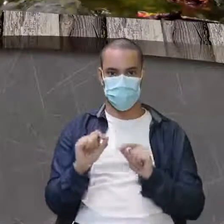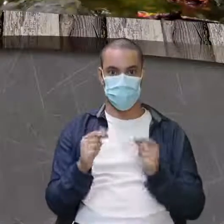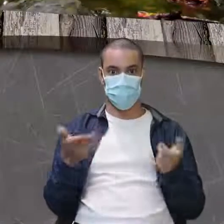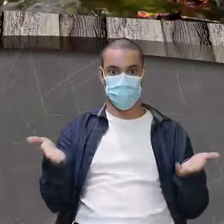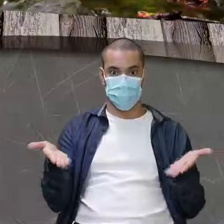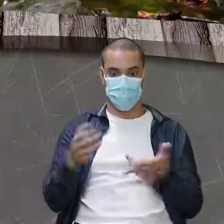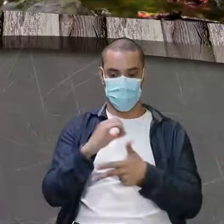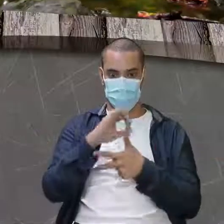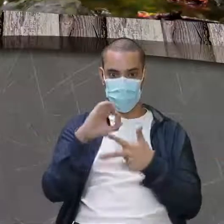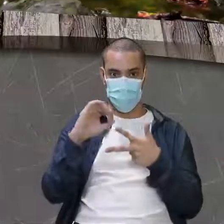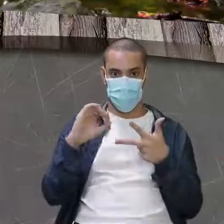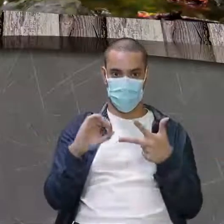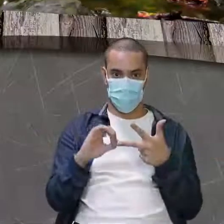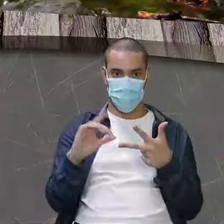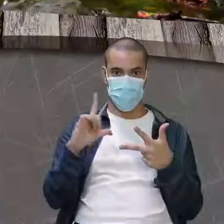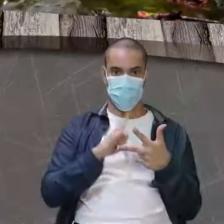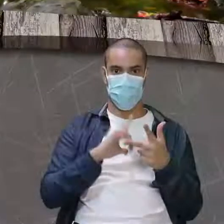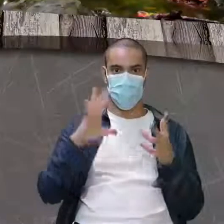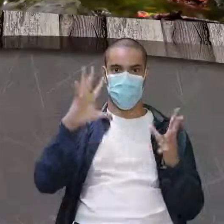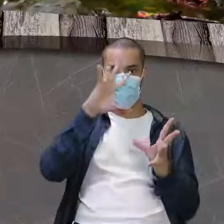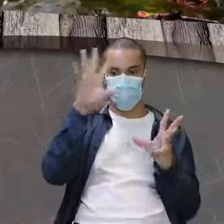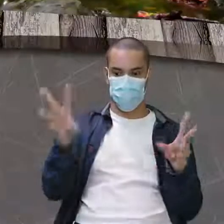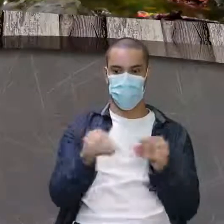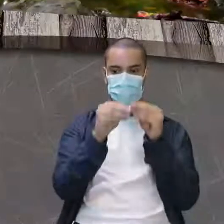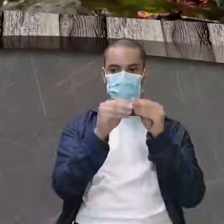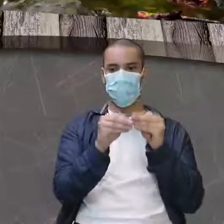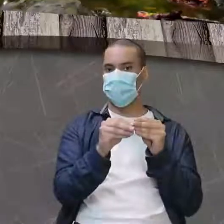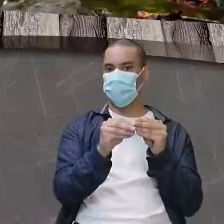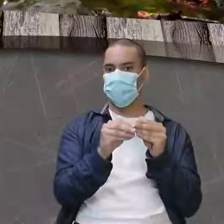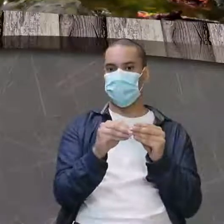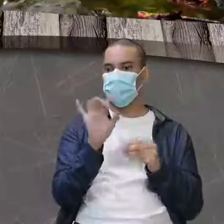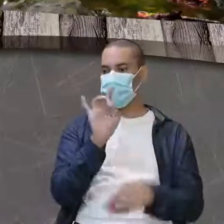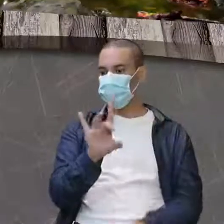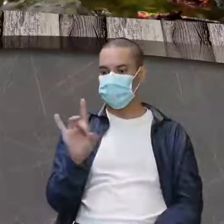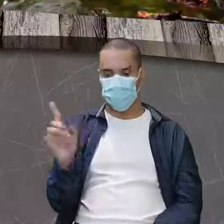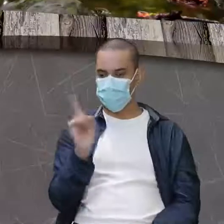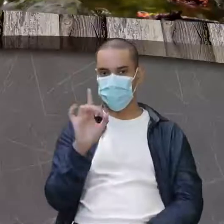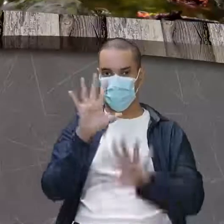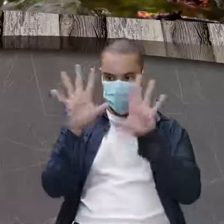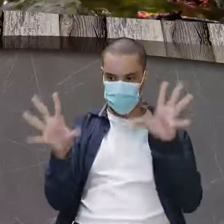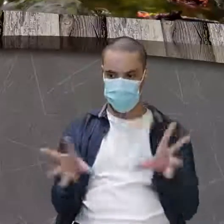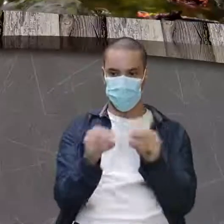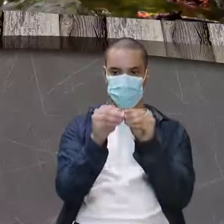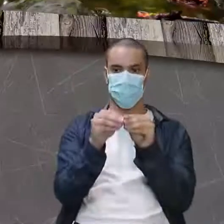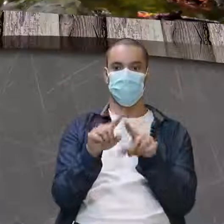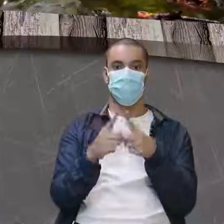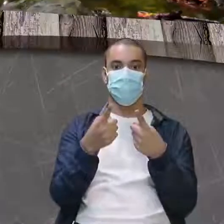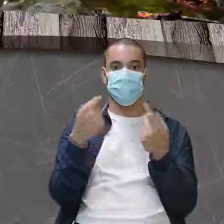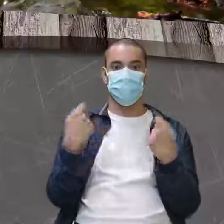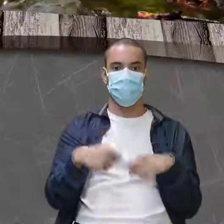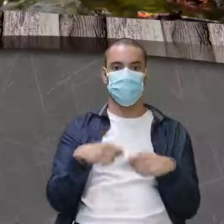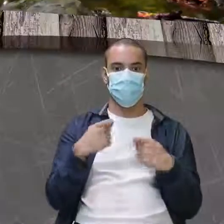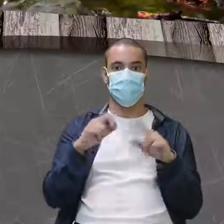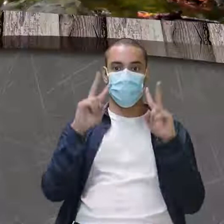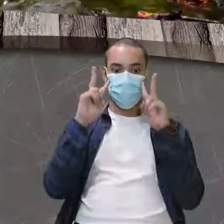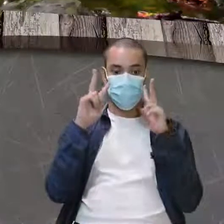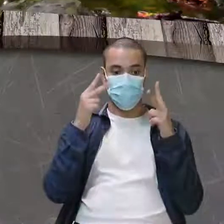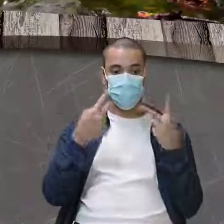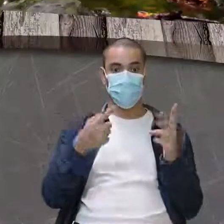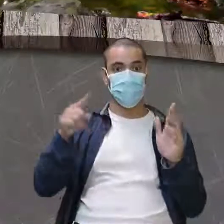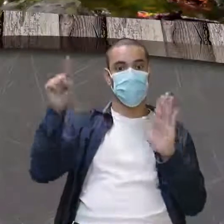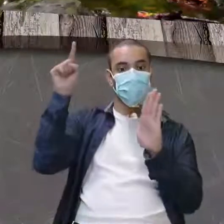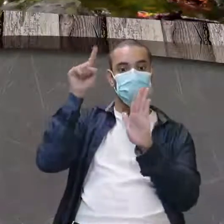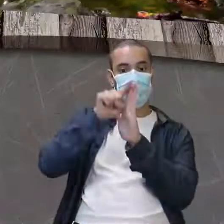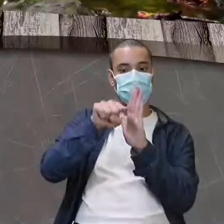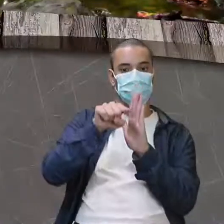Hoje, o Enem tem aquela junção, né? Ele não trabalha nada individualizado. Mas aí você precisa reconhecer no enunciado